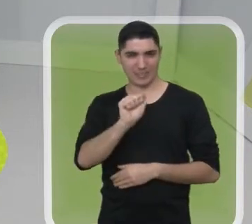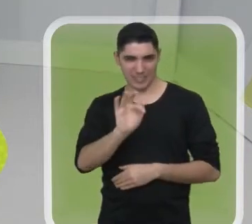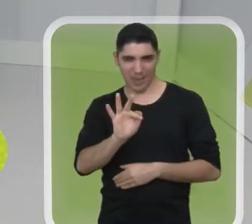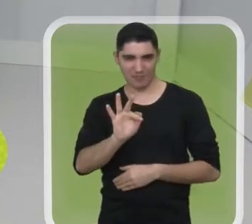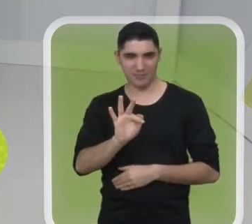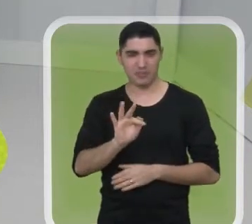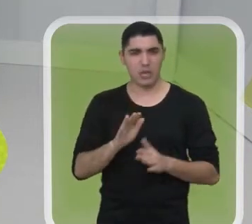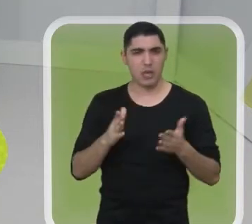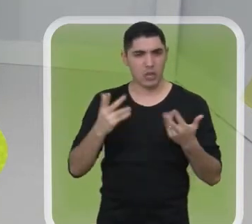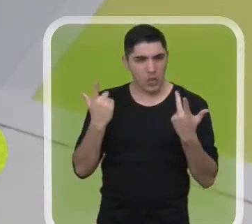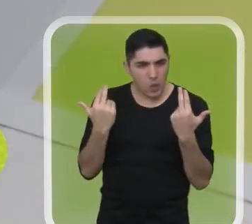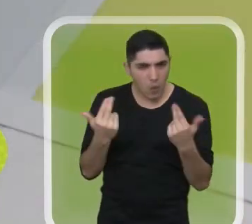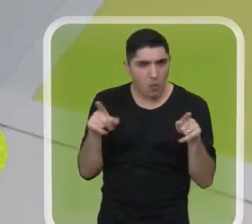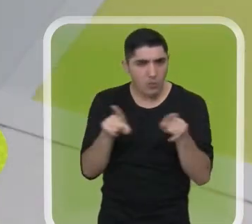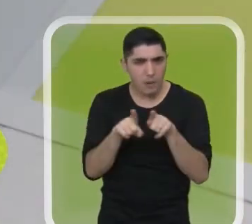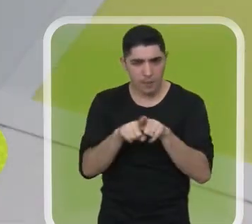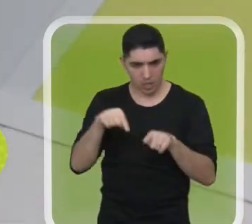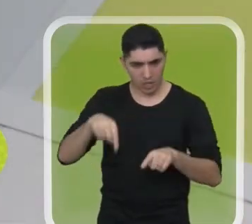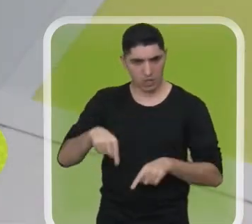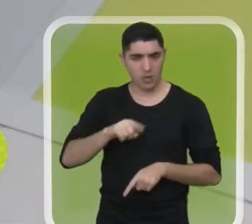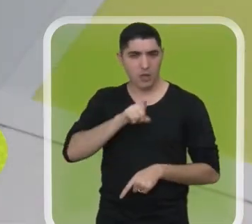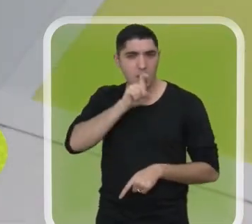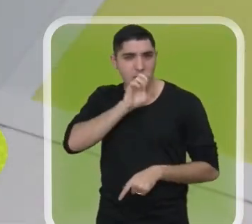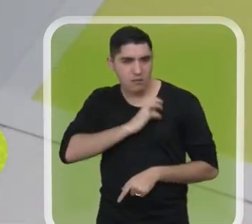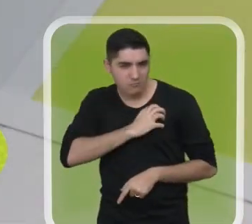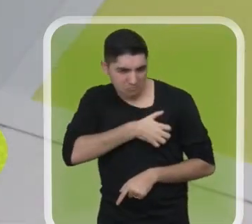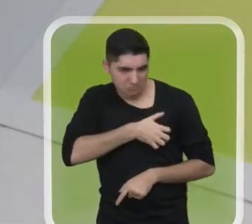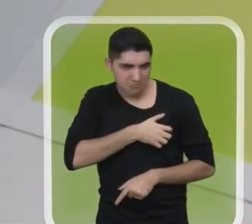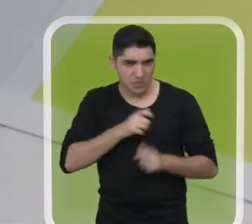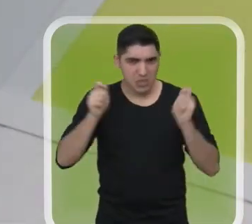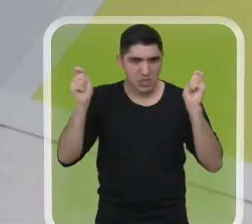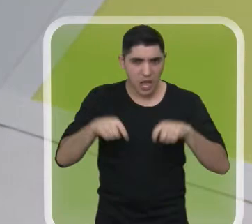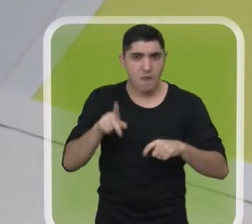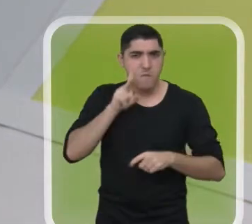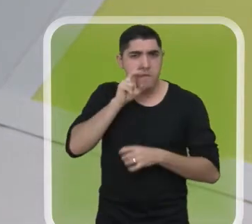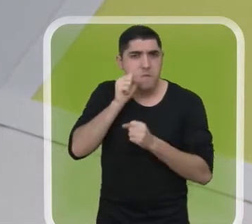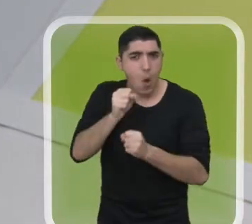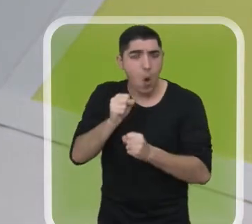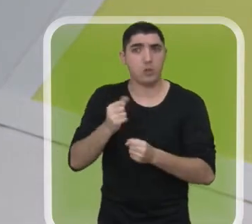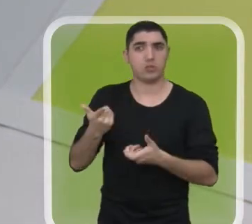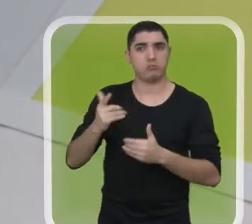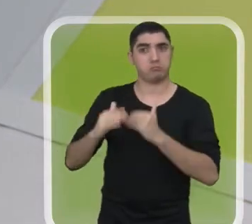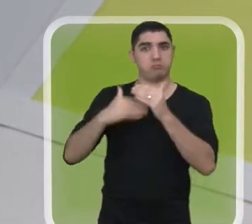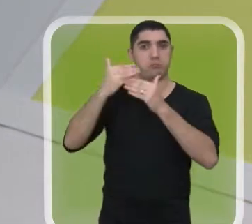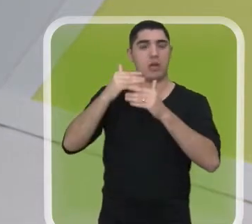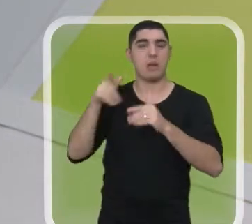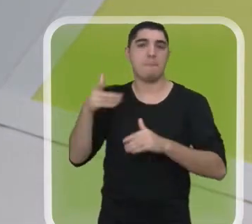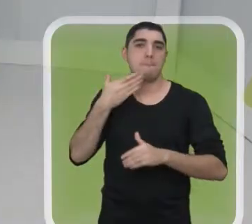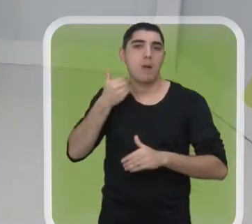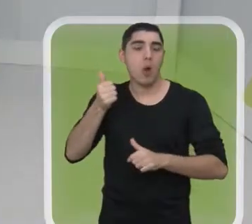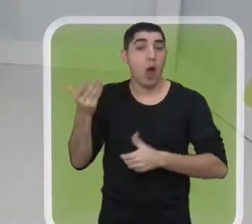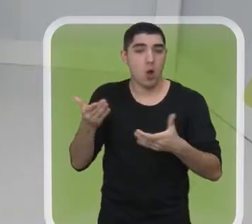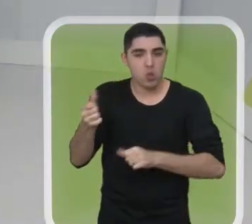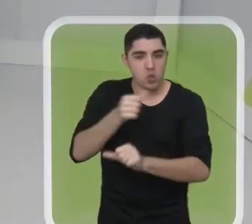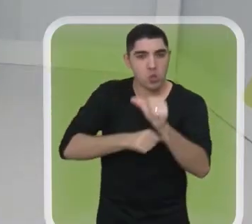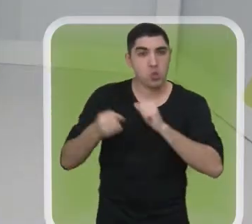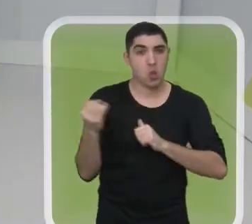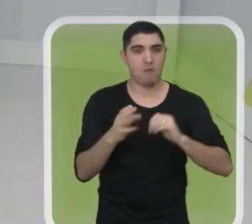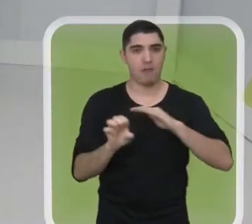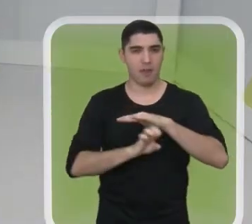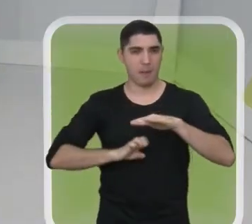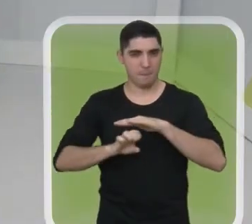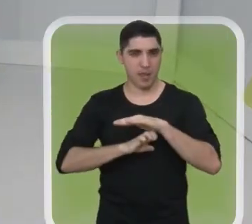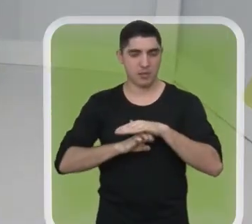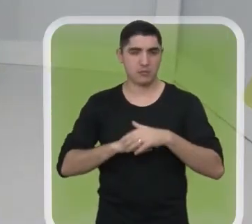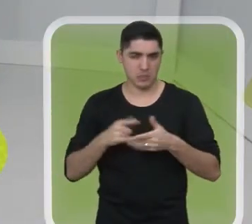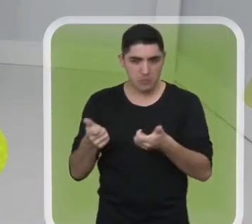como o São José, tão grande, tão forte, de camisa, ir para o lado da SAF, virar um clube empresa para poder se manter? Eu queria que o senhor falasse um pouquinho sobre